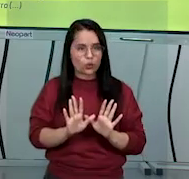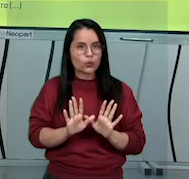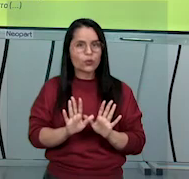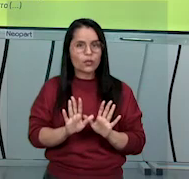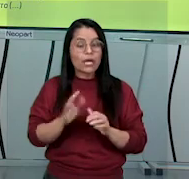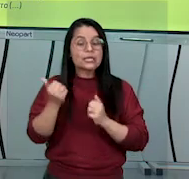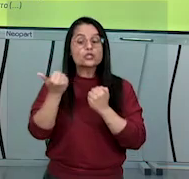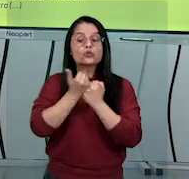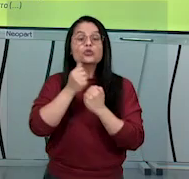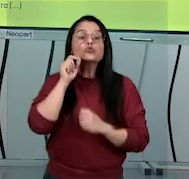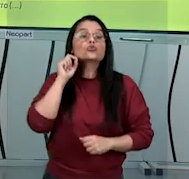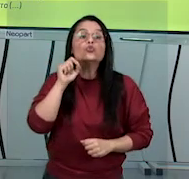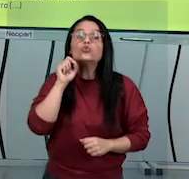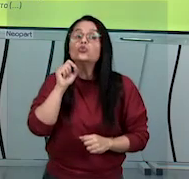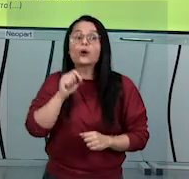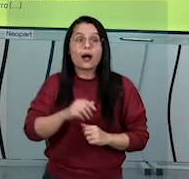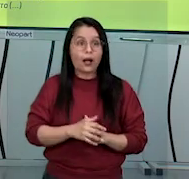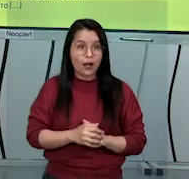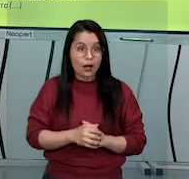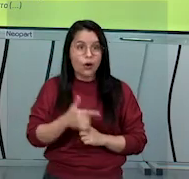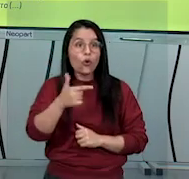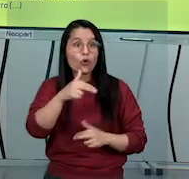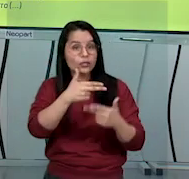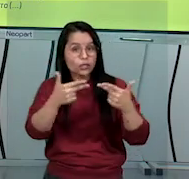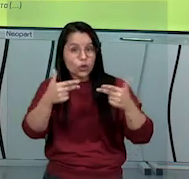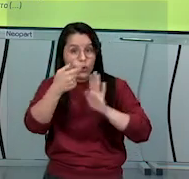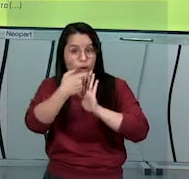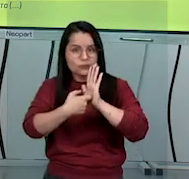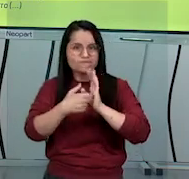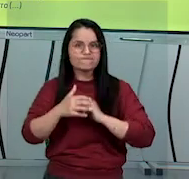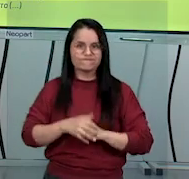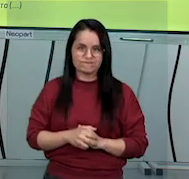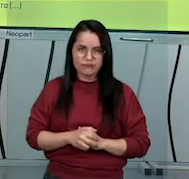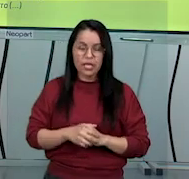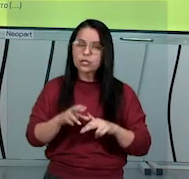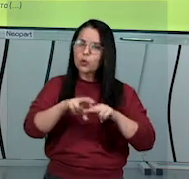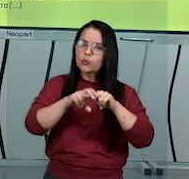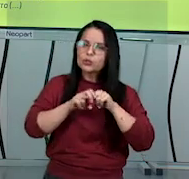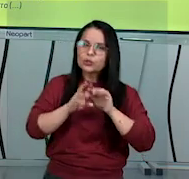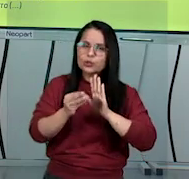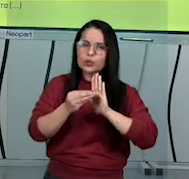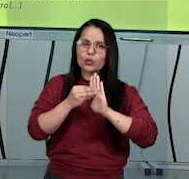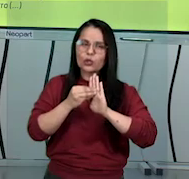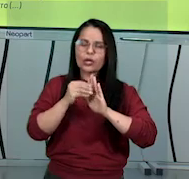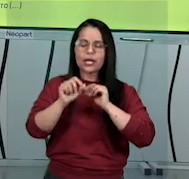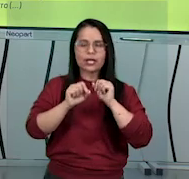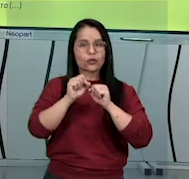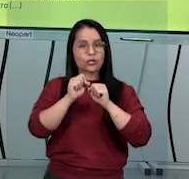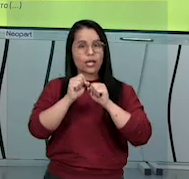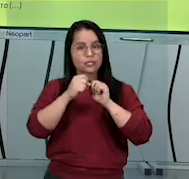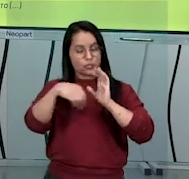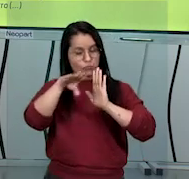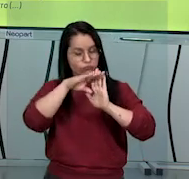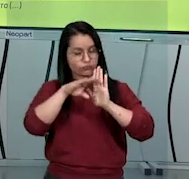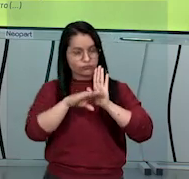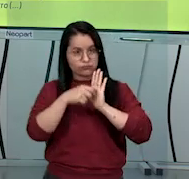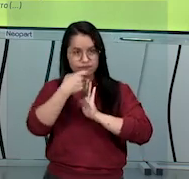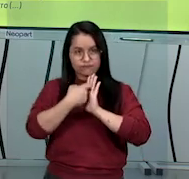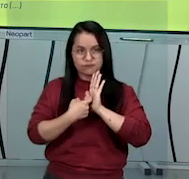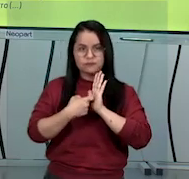está substituindo qual outro elemento do texto. Por isso que eu coloquei que são os elementos do texto,